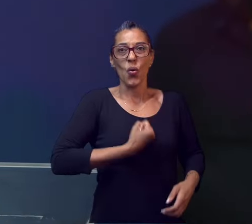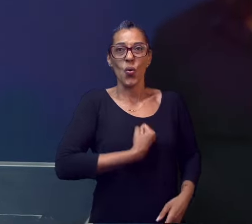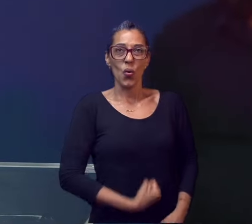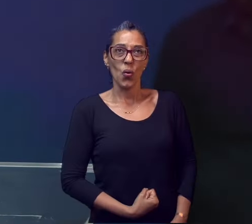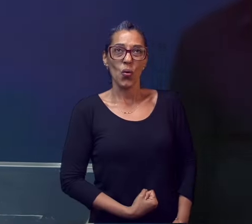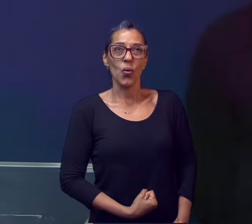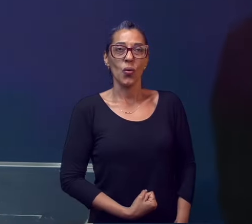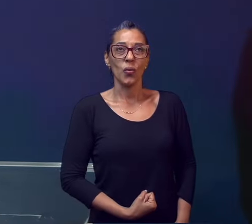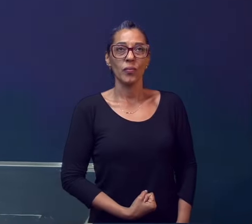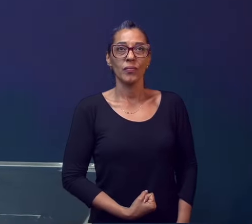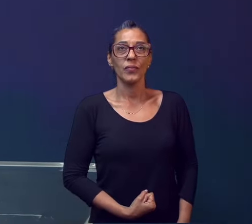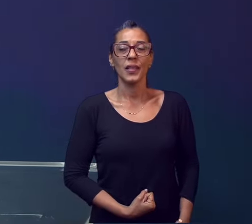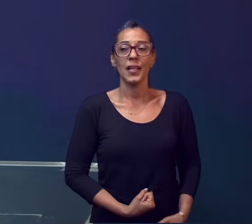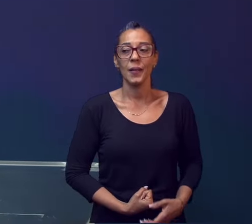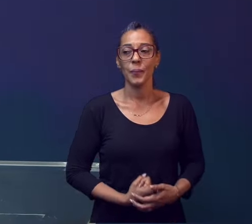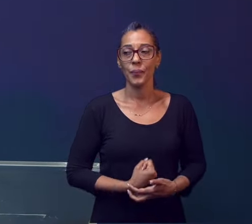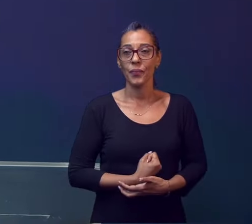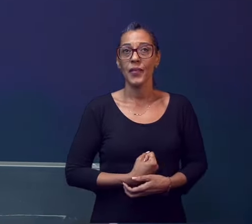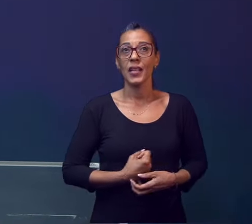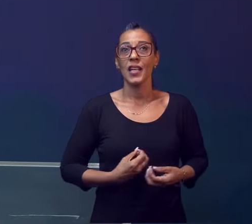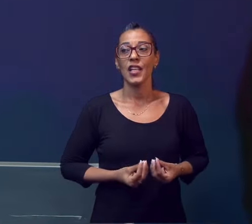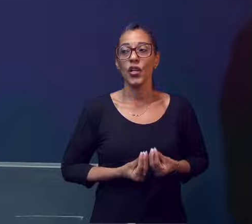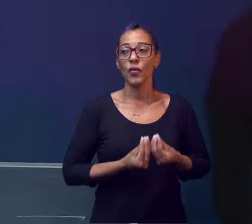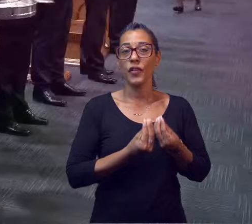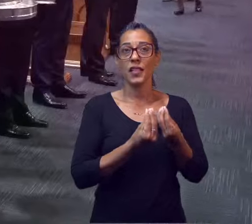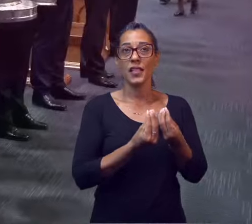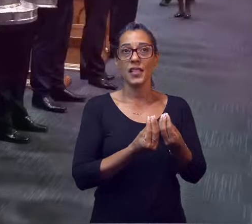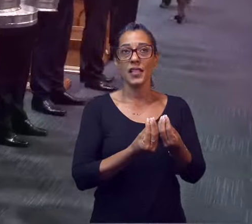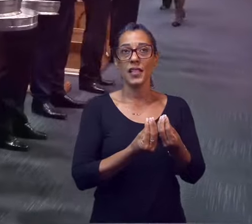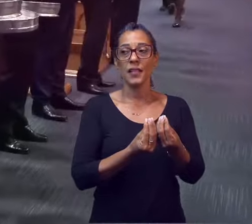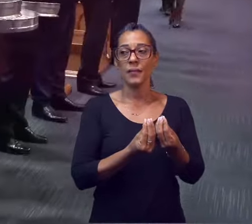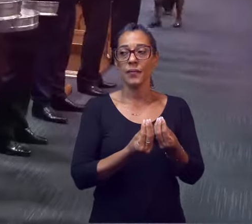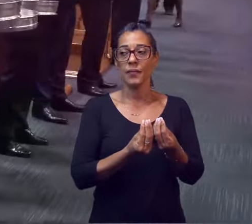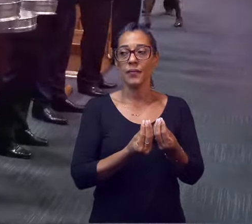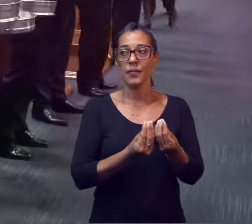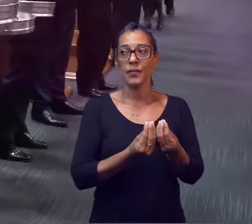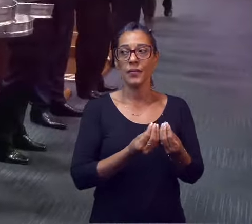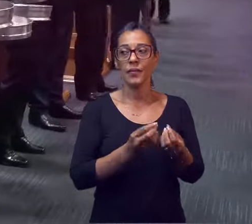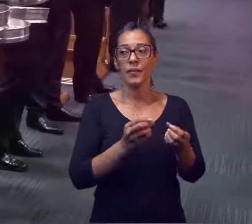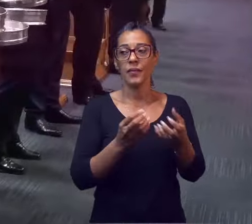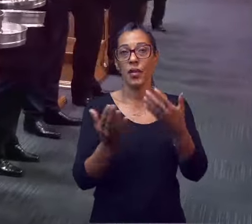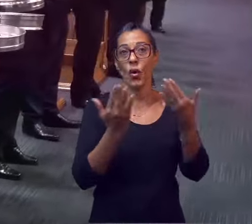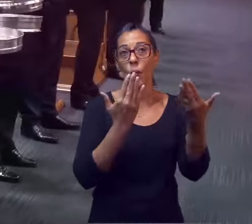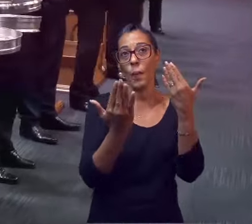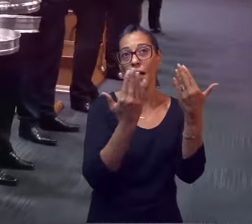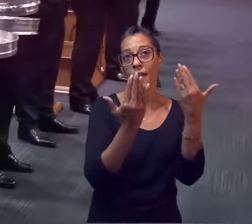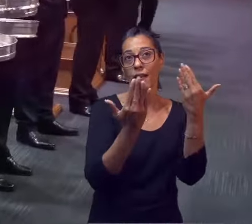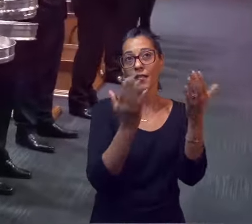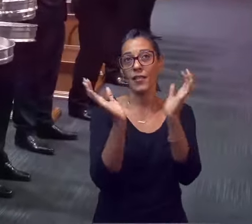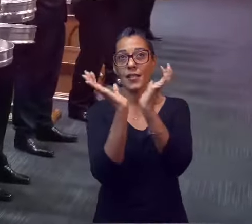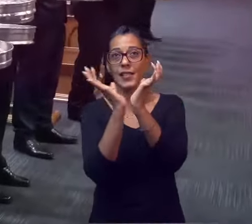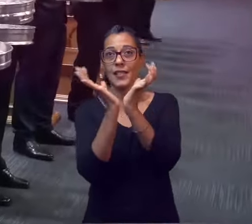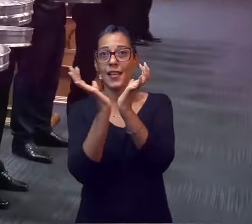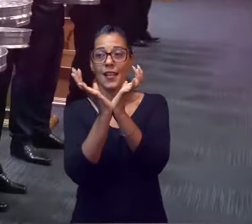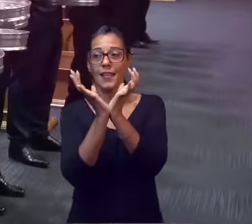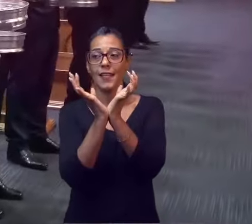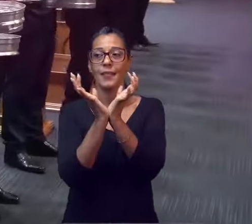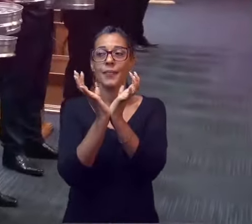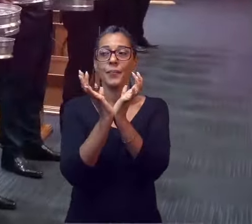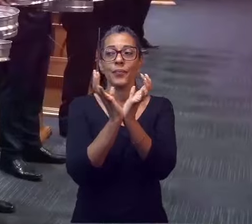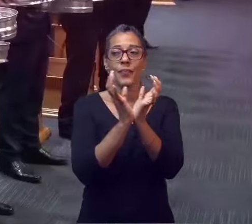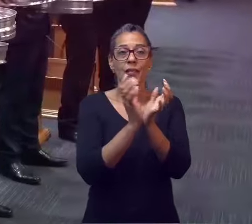da ceia e obrigavam esses pastores e esses padres a